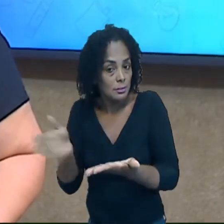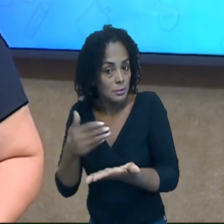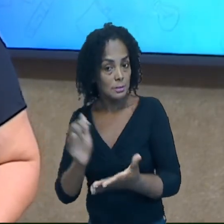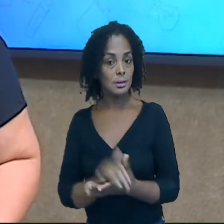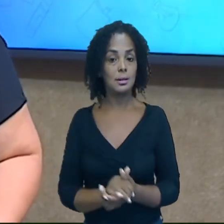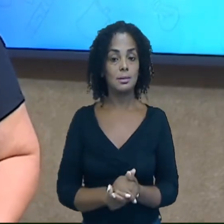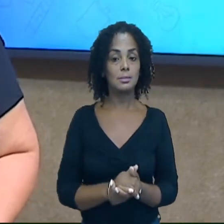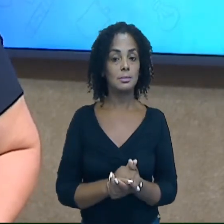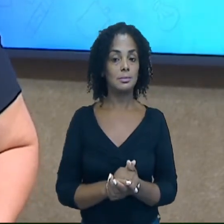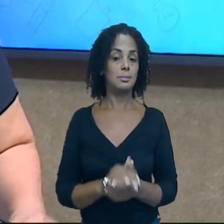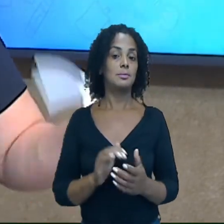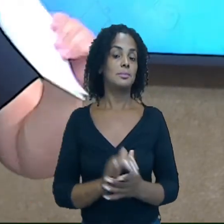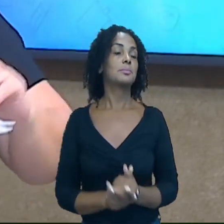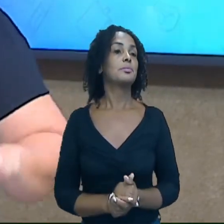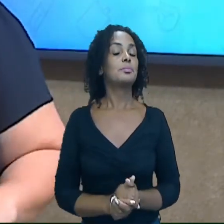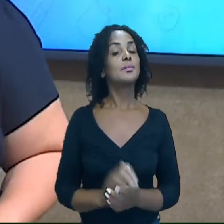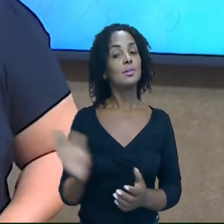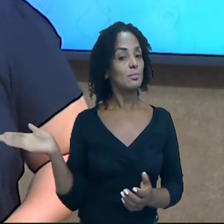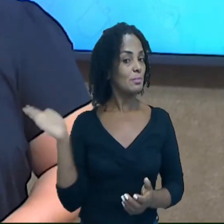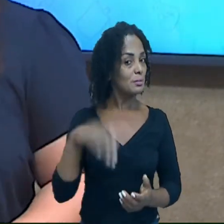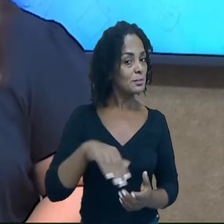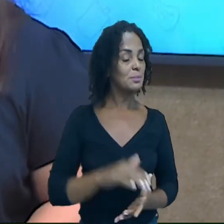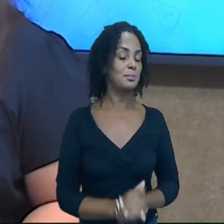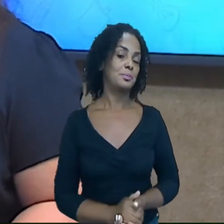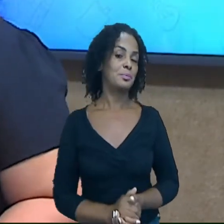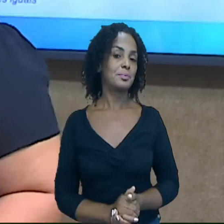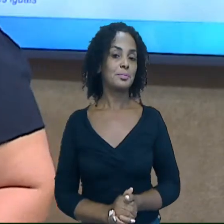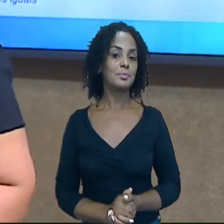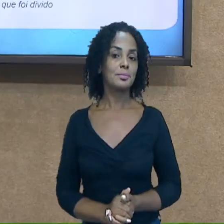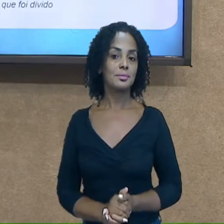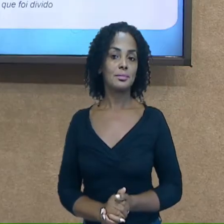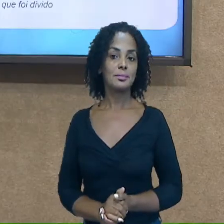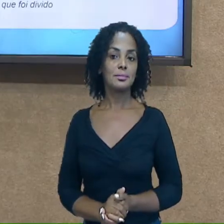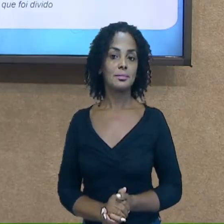importantes a serem anotadas. Vamos lá!